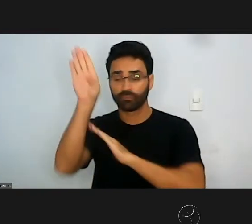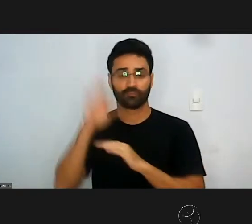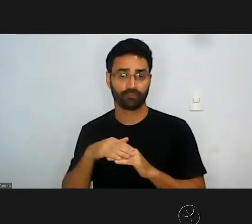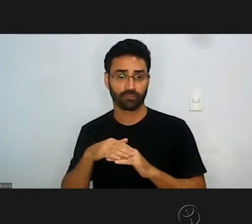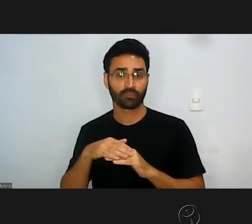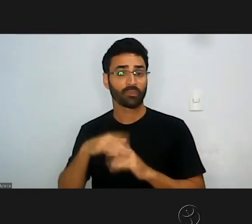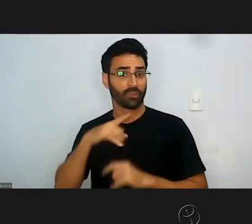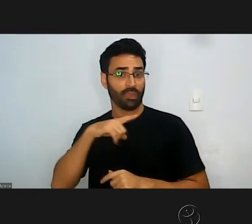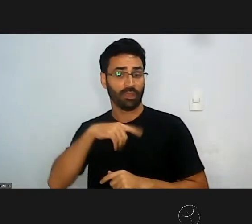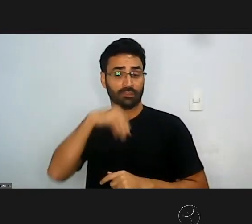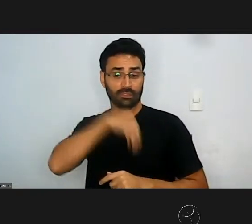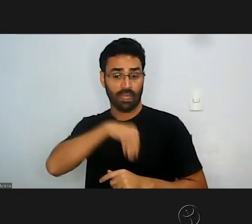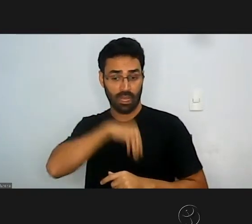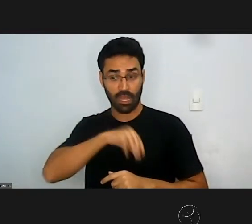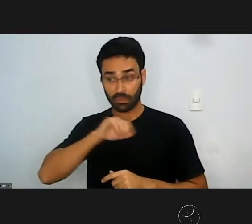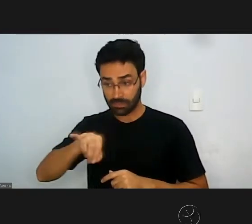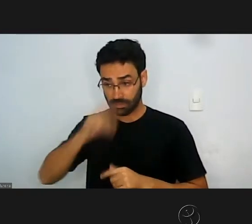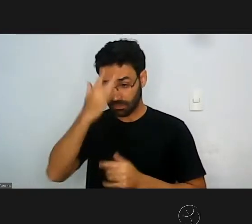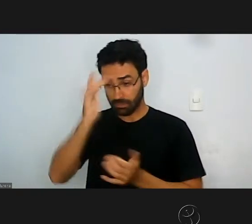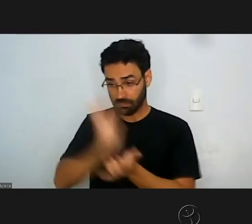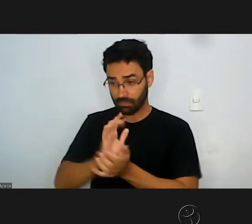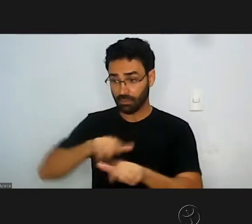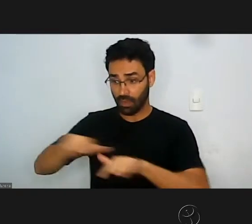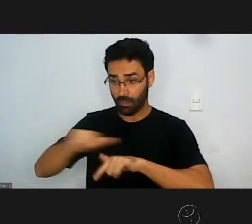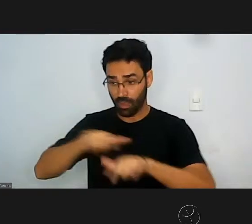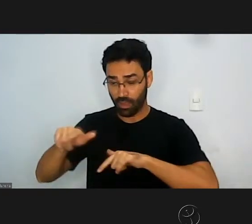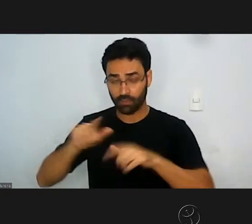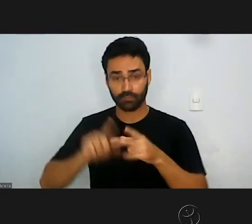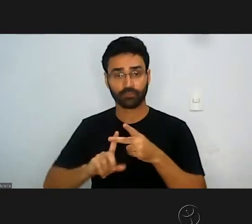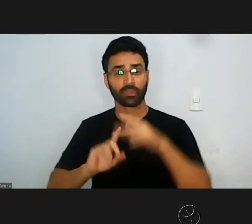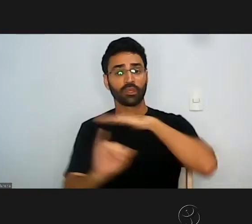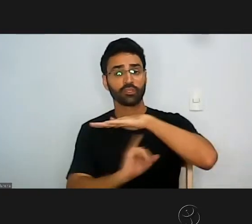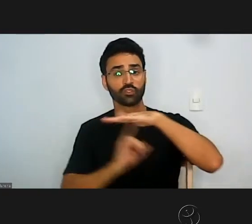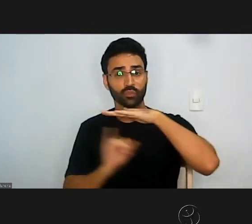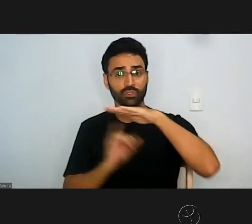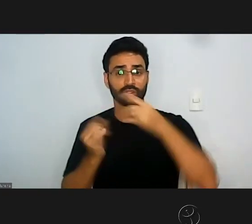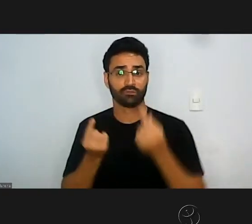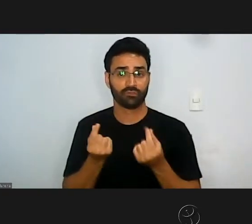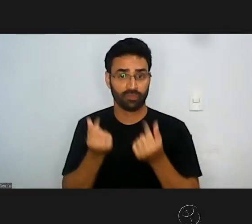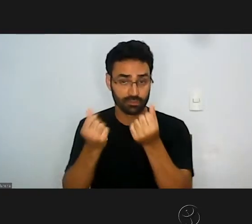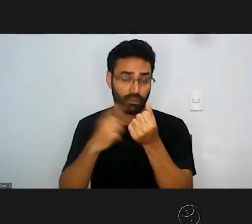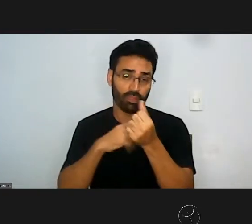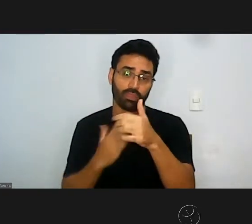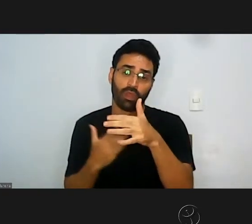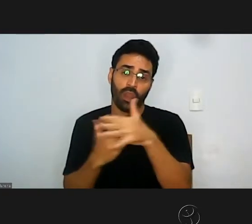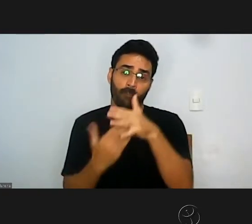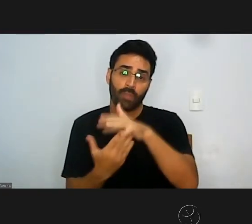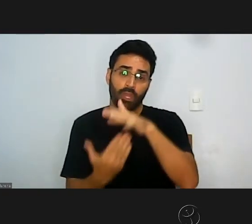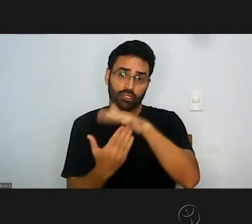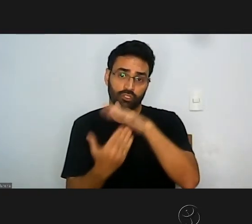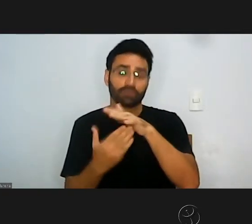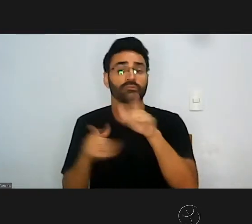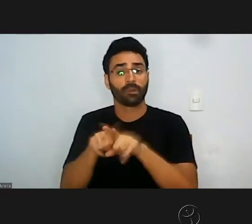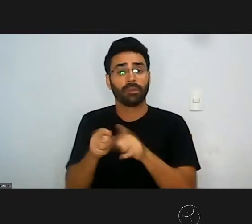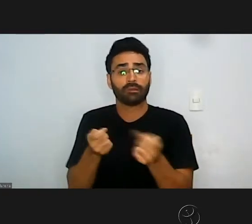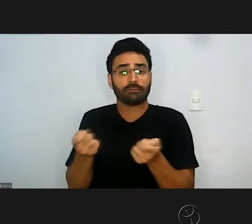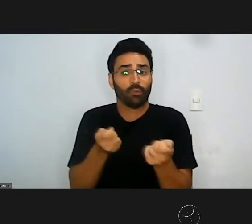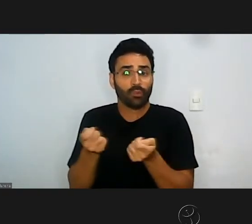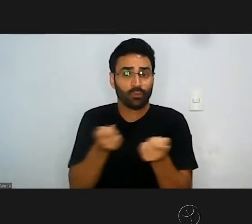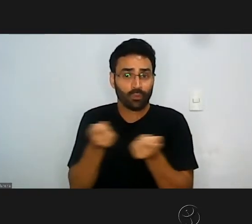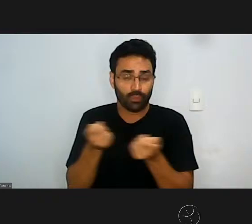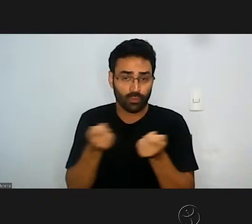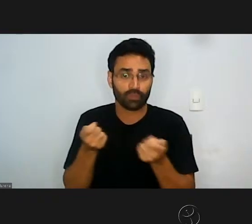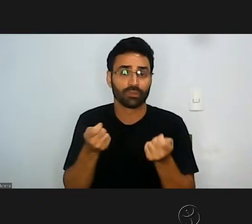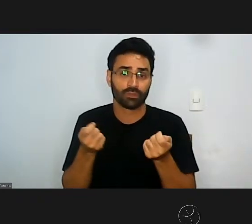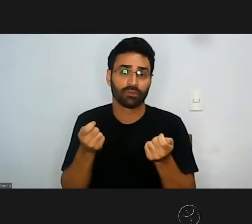da produtividade, instituições financeiras eram limitadas e rigorosamente controladas. Não houve